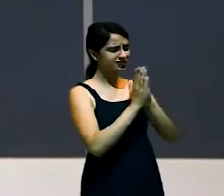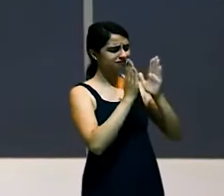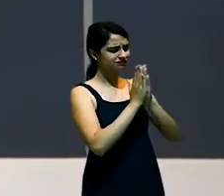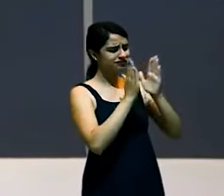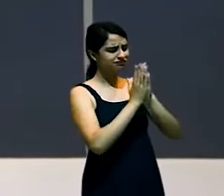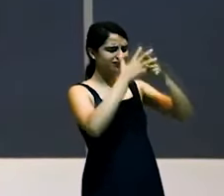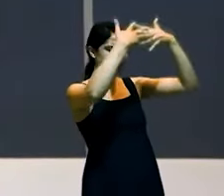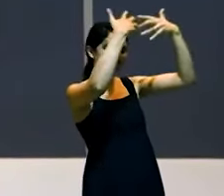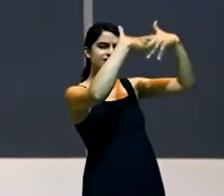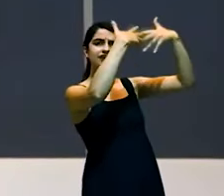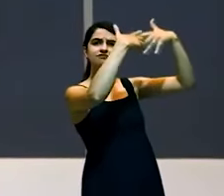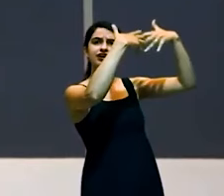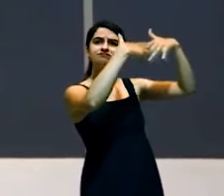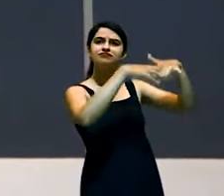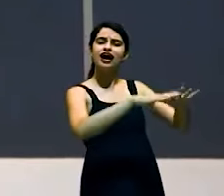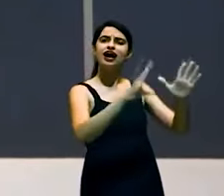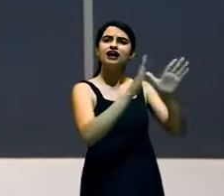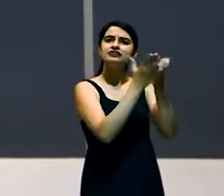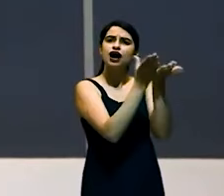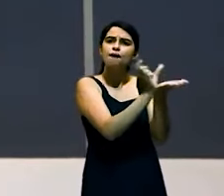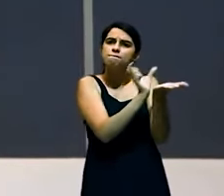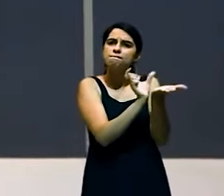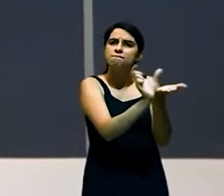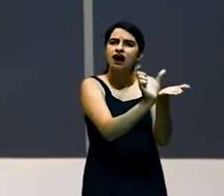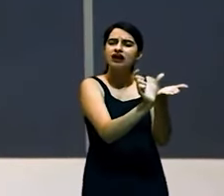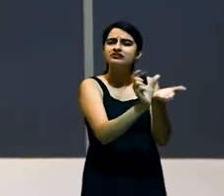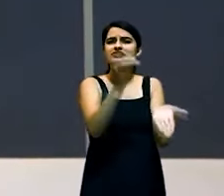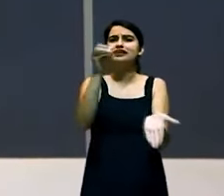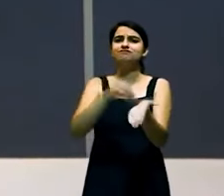não temos mais momentos de oração,